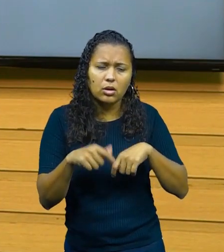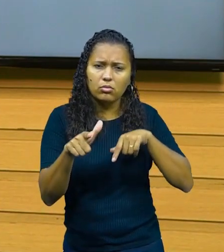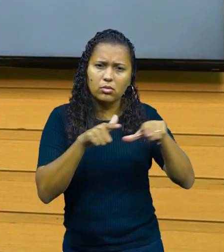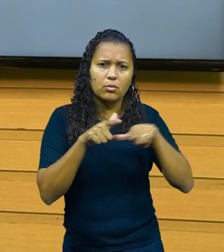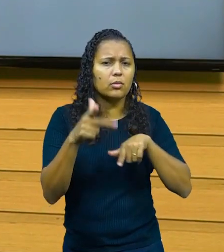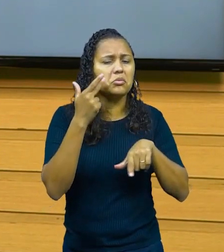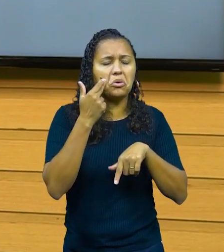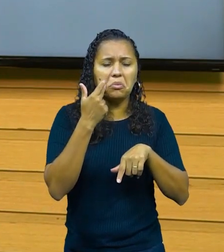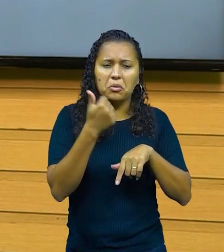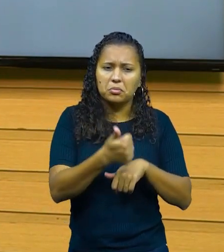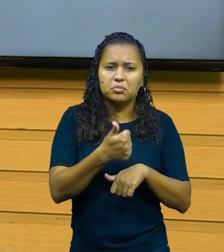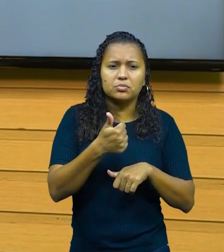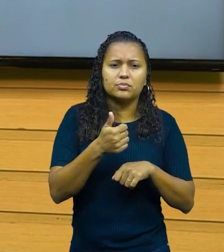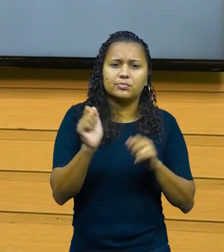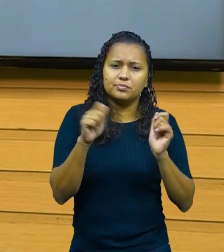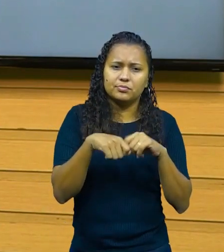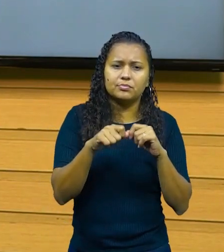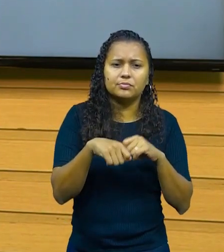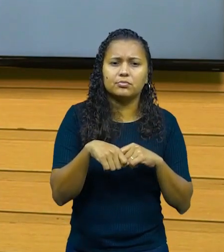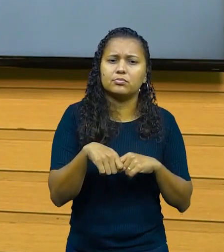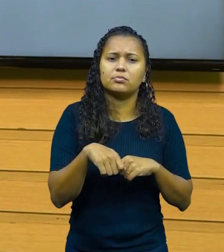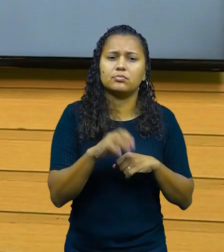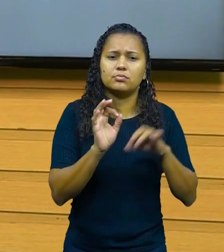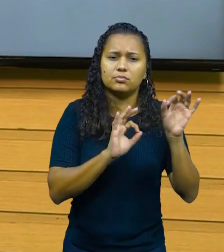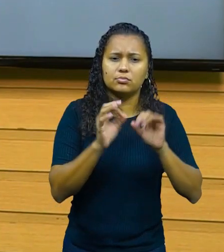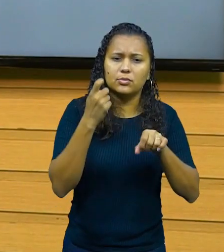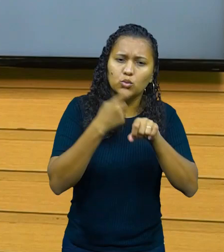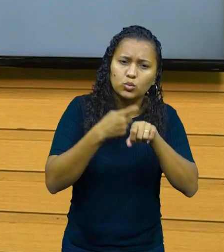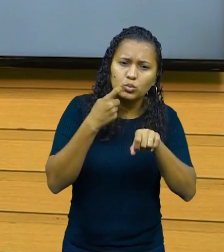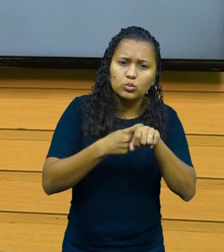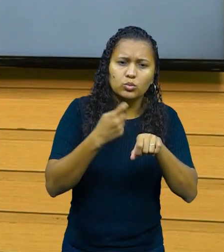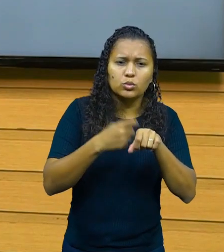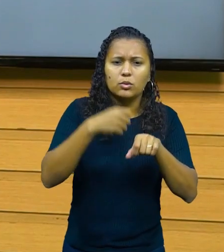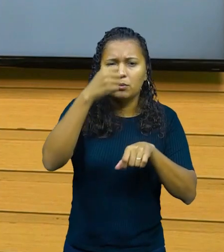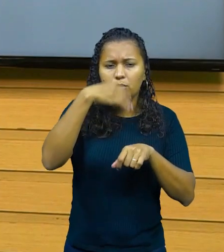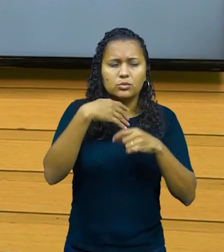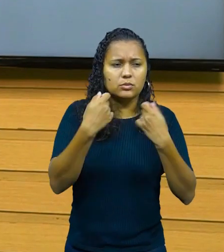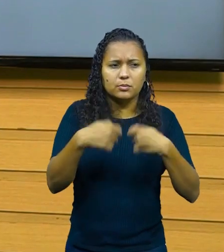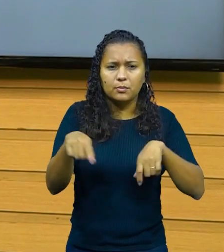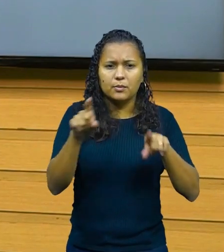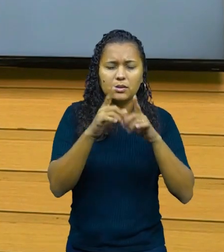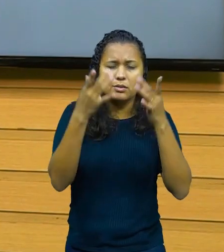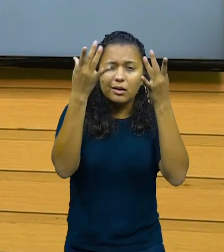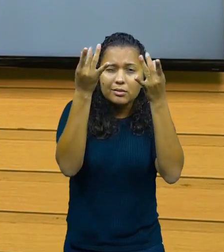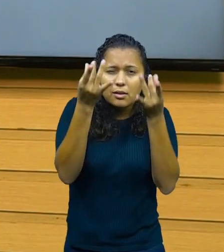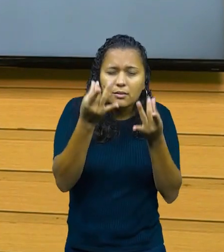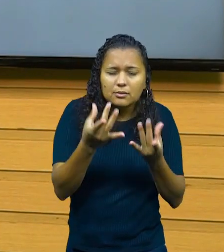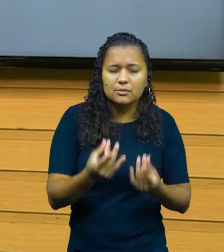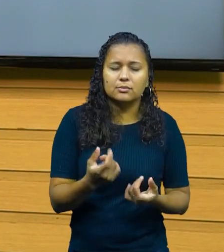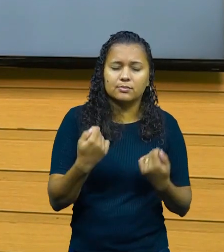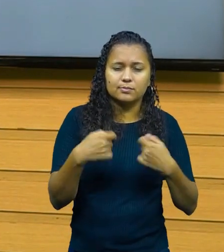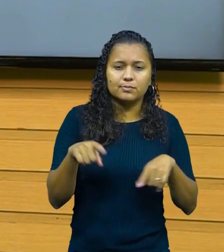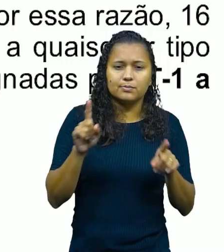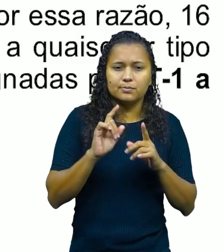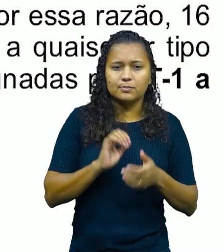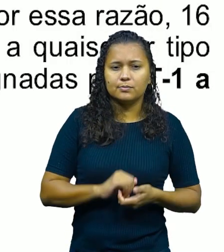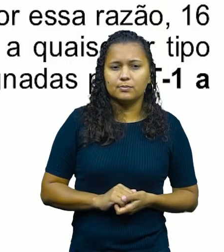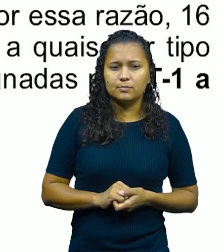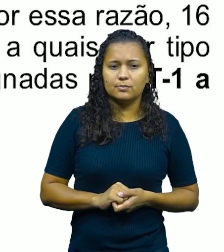trabalhar de uma maneira mais abrupta, né? mais dura, ali, mais bruta, sem precisar de um fino acabamento,